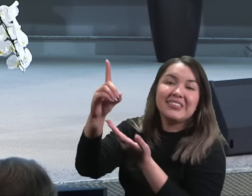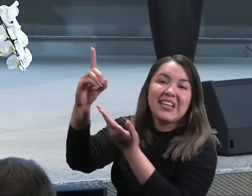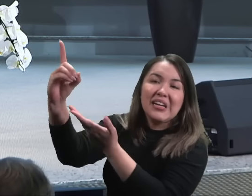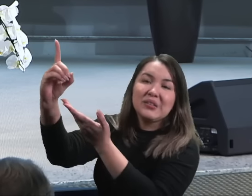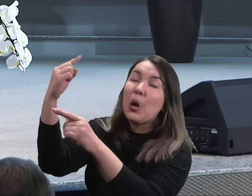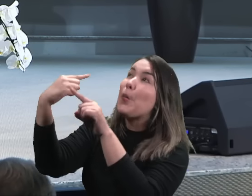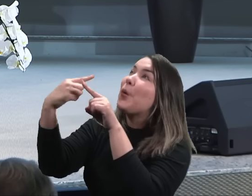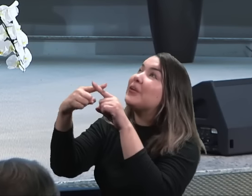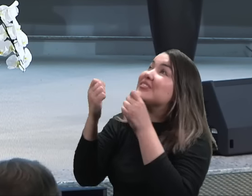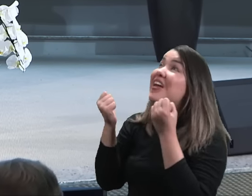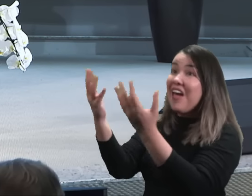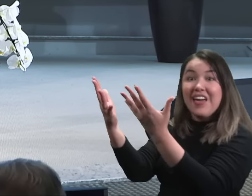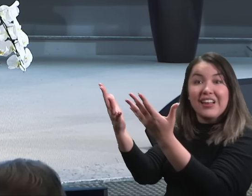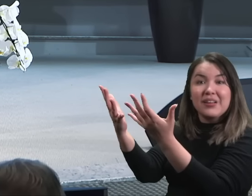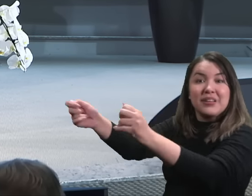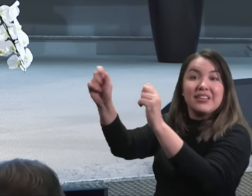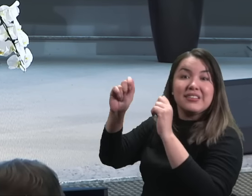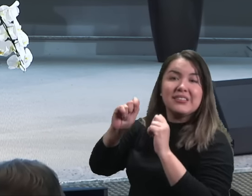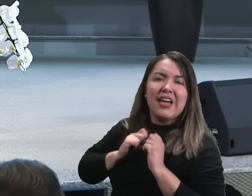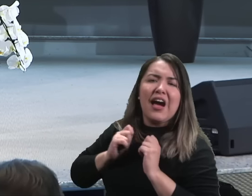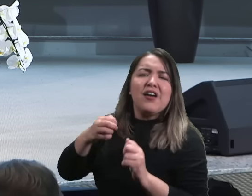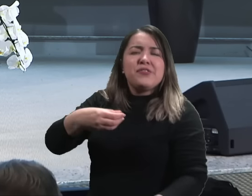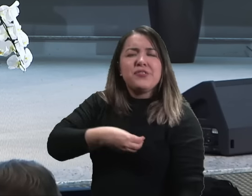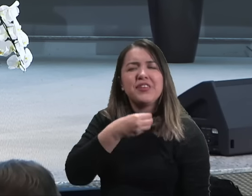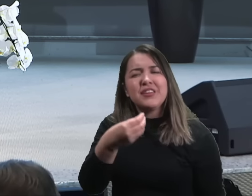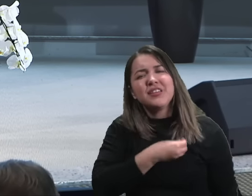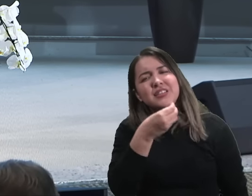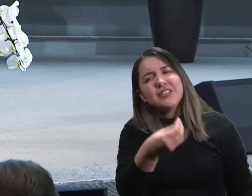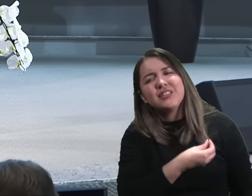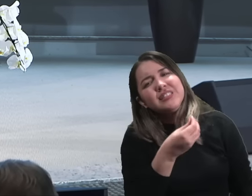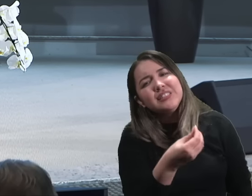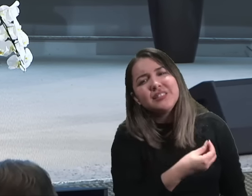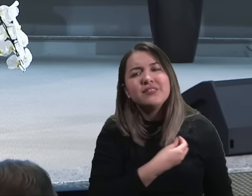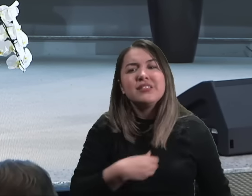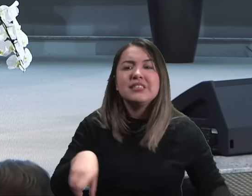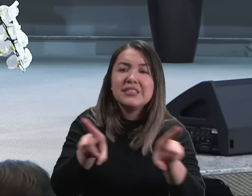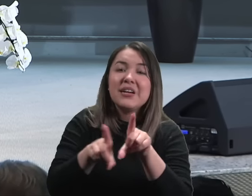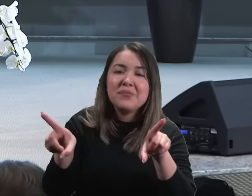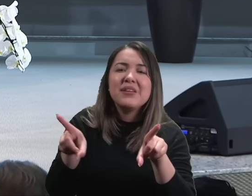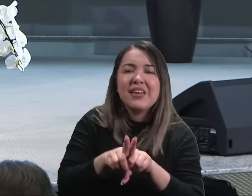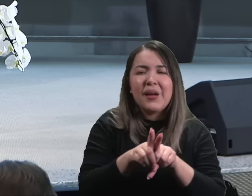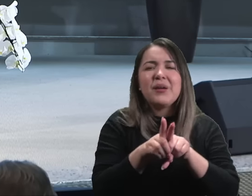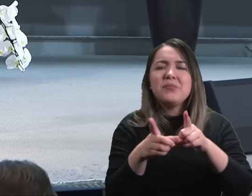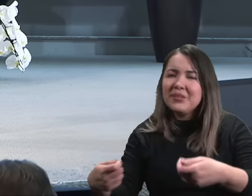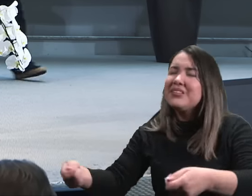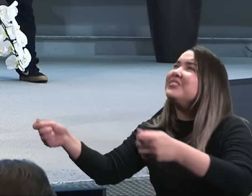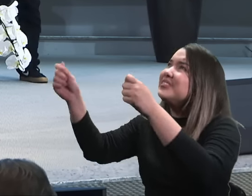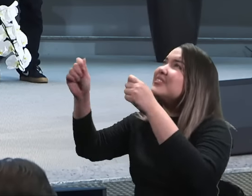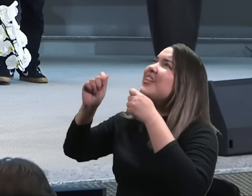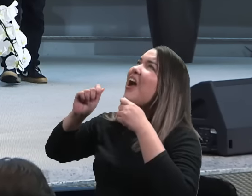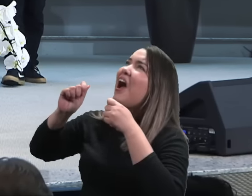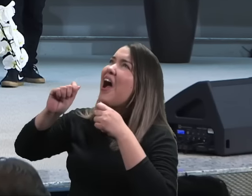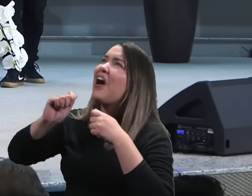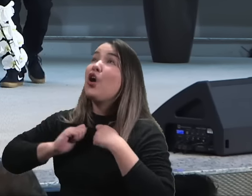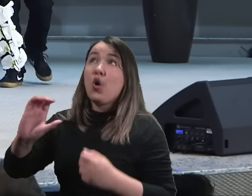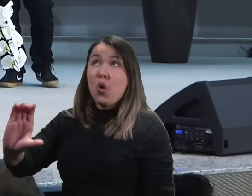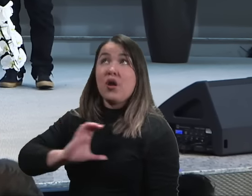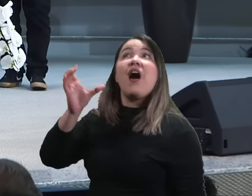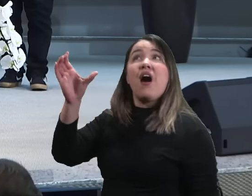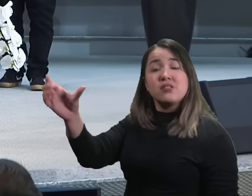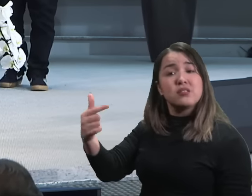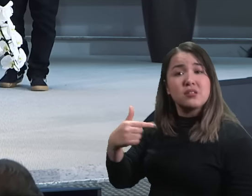Deus pois ele quis tenta e me dá a